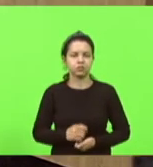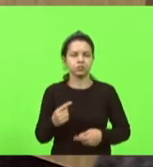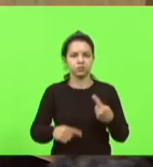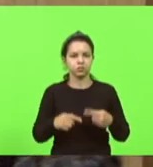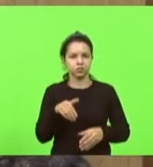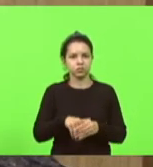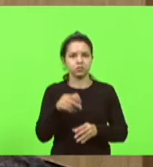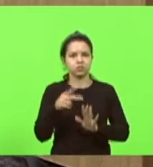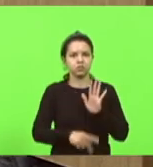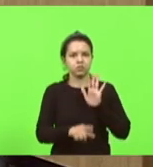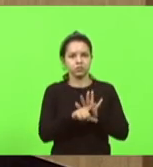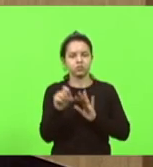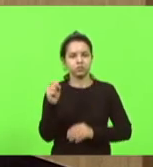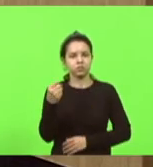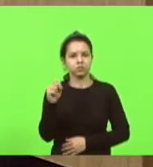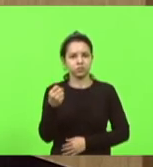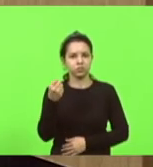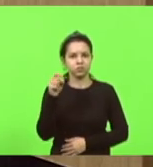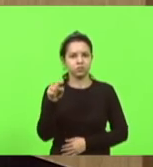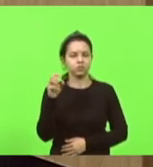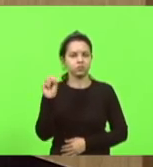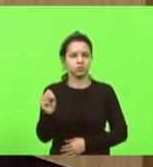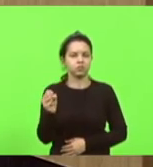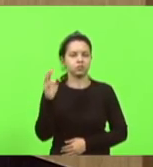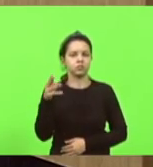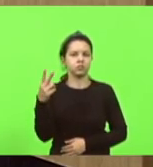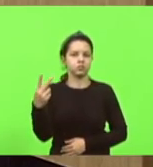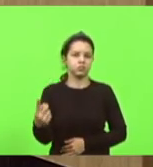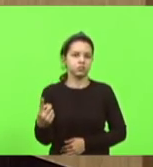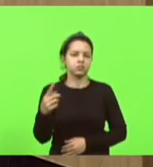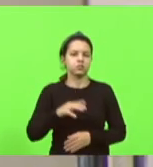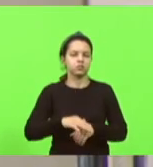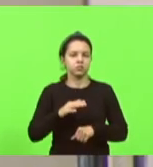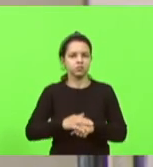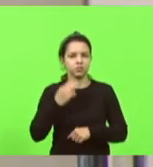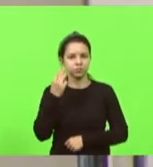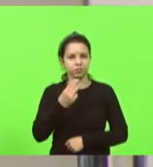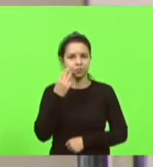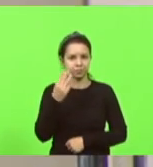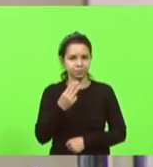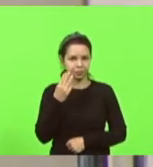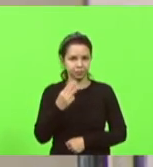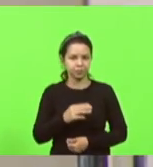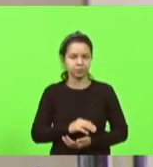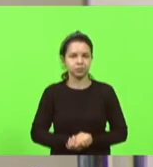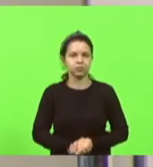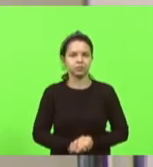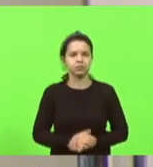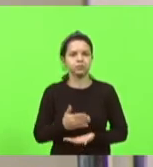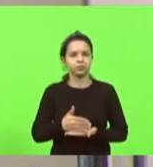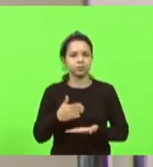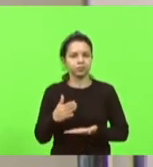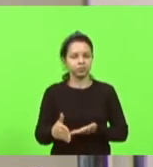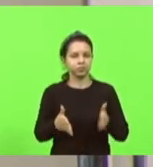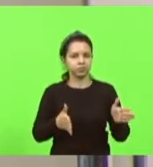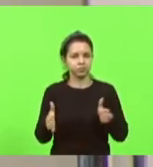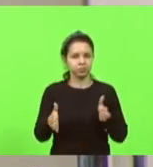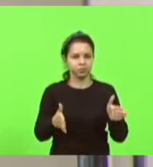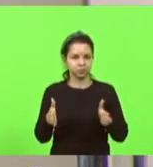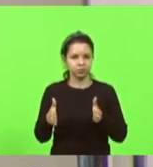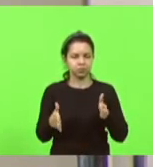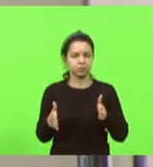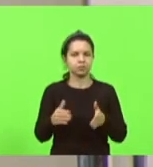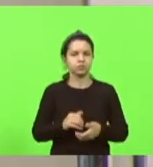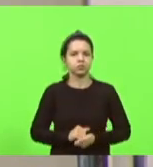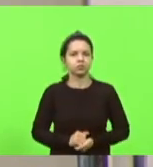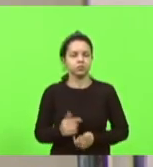lei 88.3/2021, autor deputado Márcio Machado. Dispensa temporariamente os prestadores de serviços de